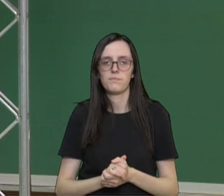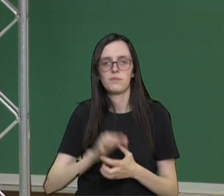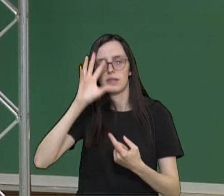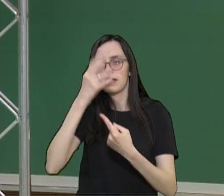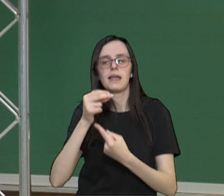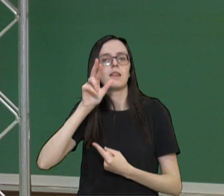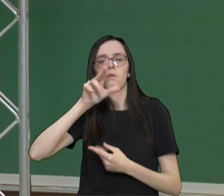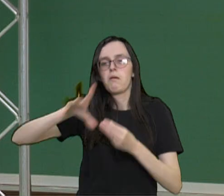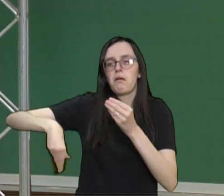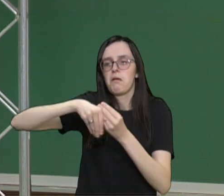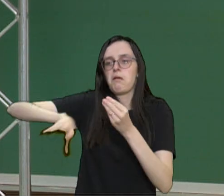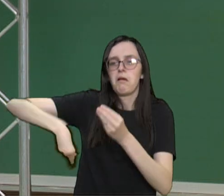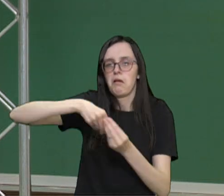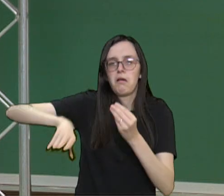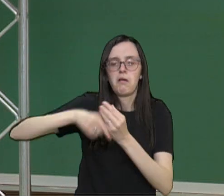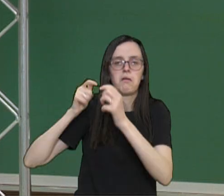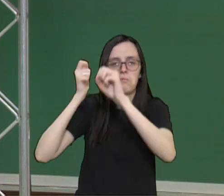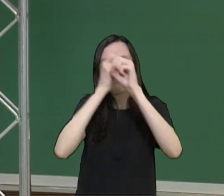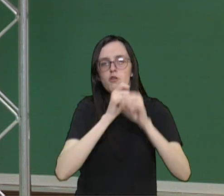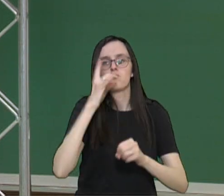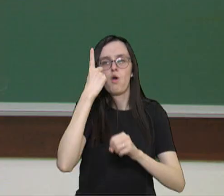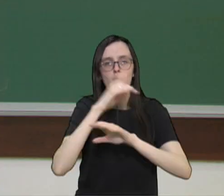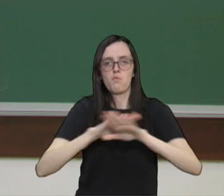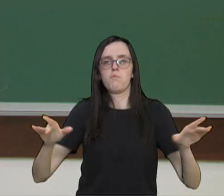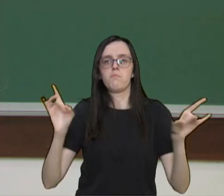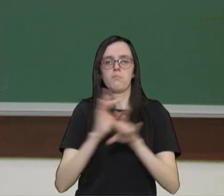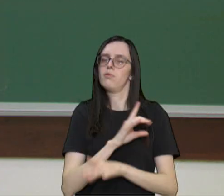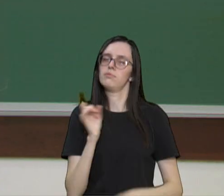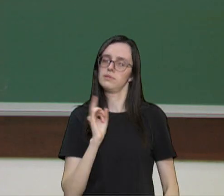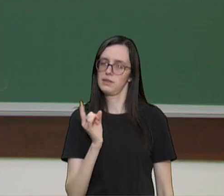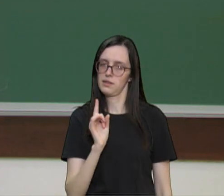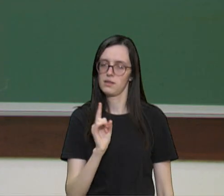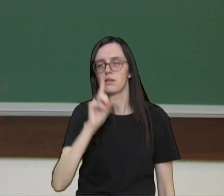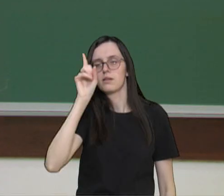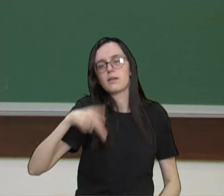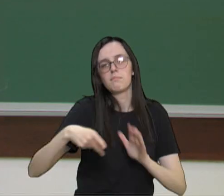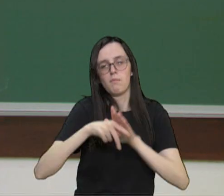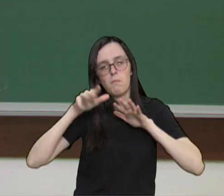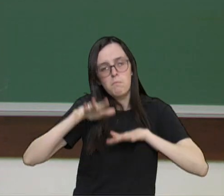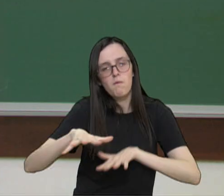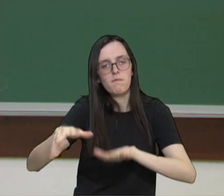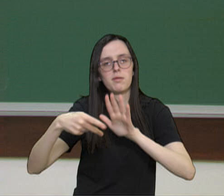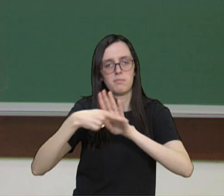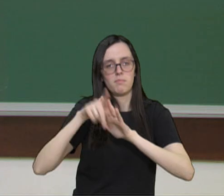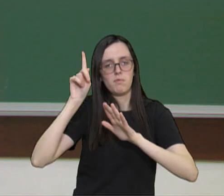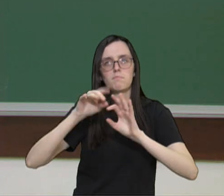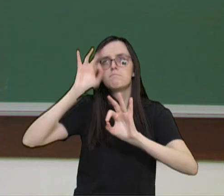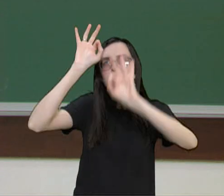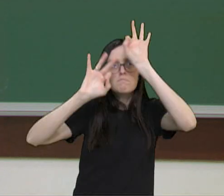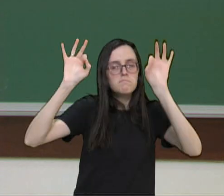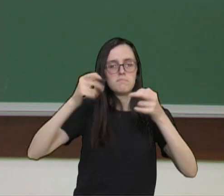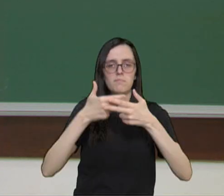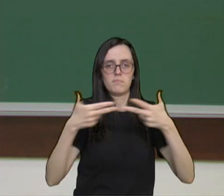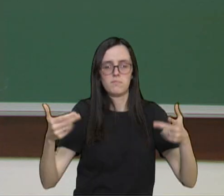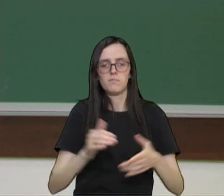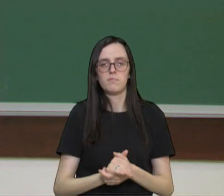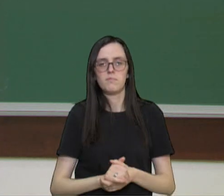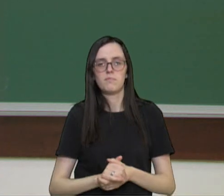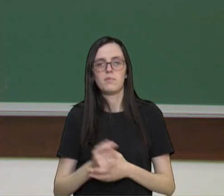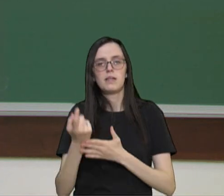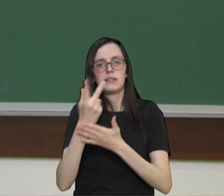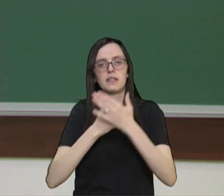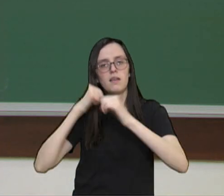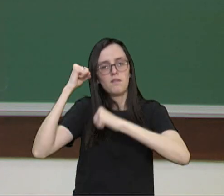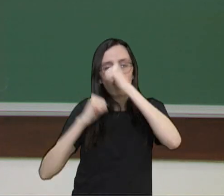não era emendada, a escultura não era uma figura só, ela fazia parte do movimento arquitetônico. E a gente, no desenho industrial e